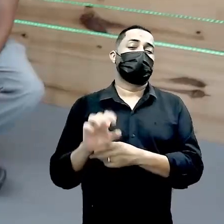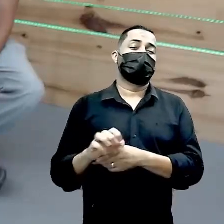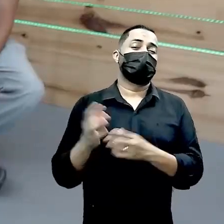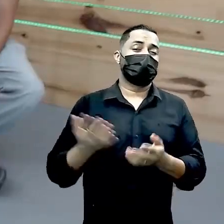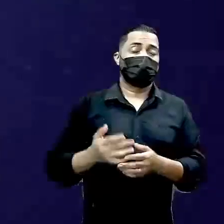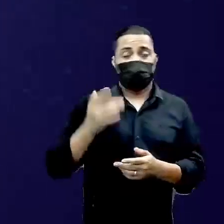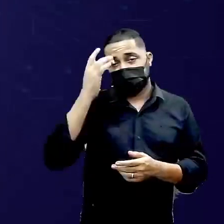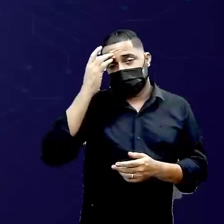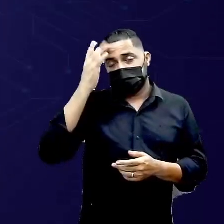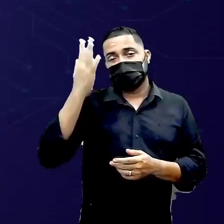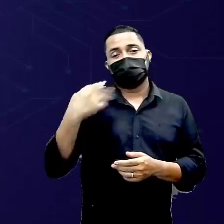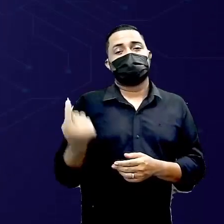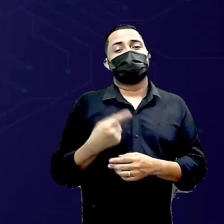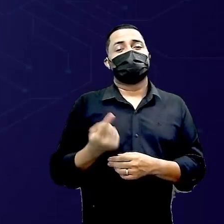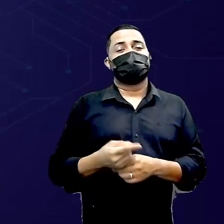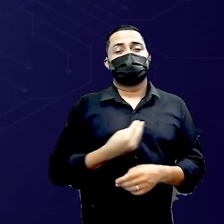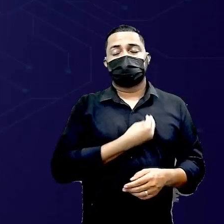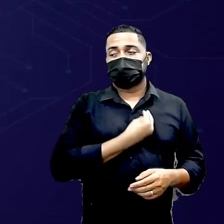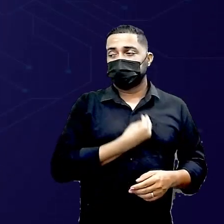nossa vida.